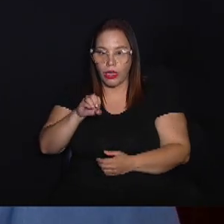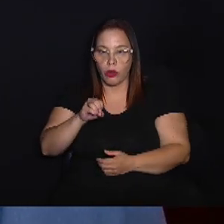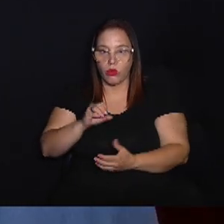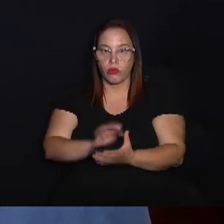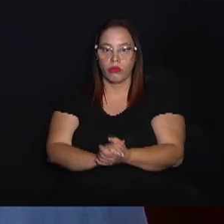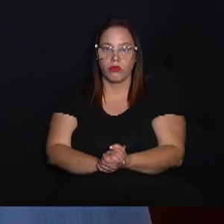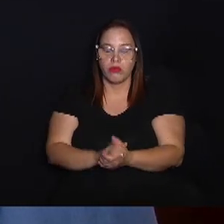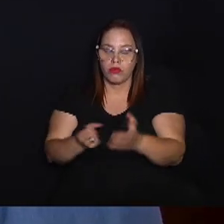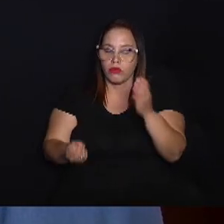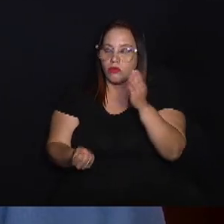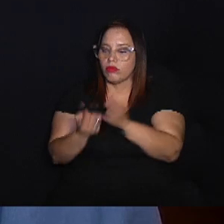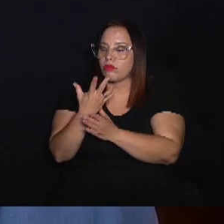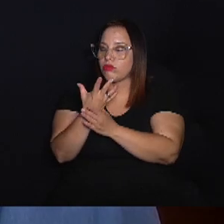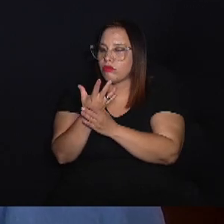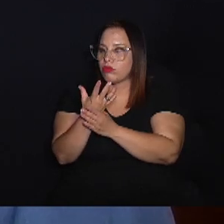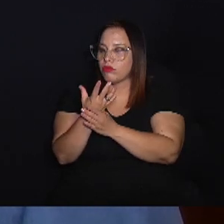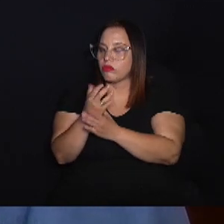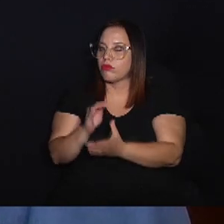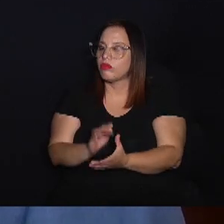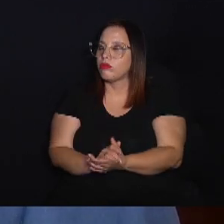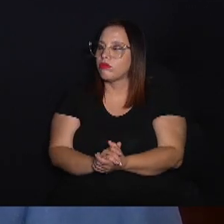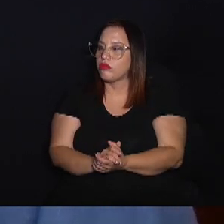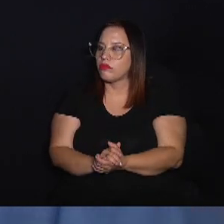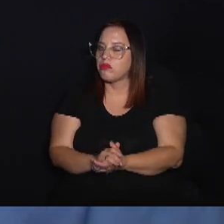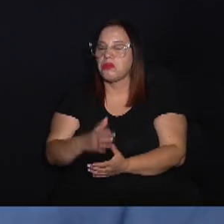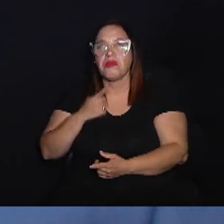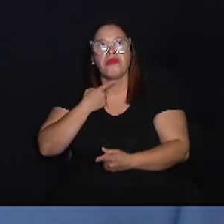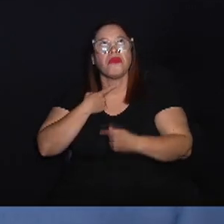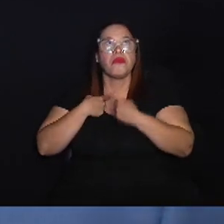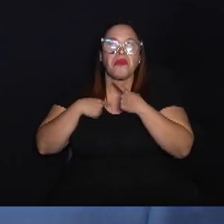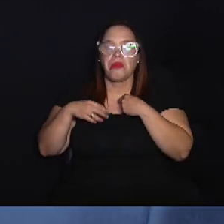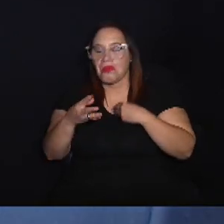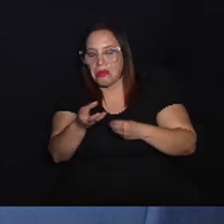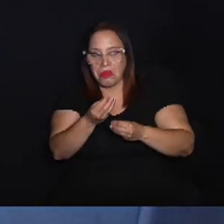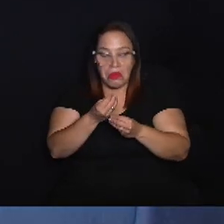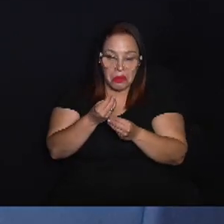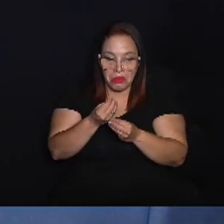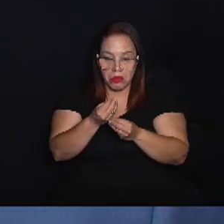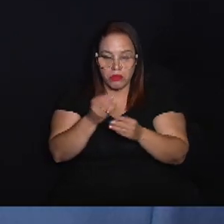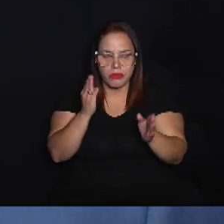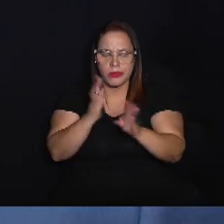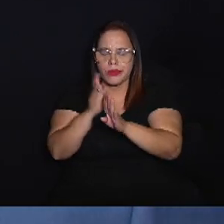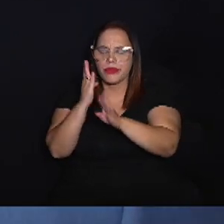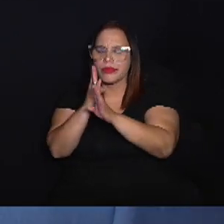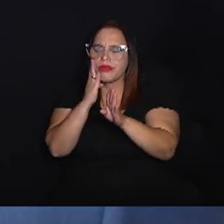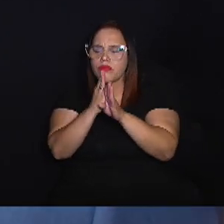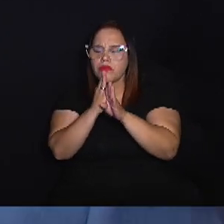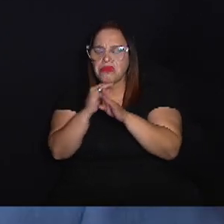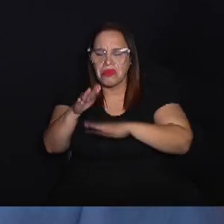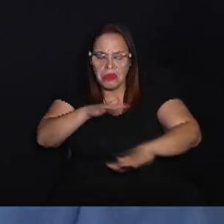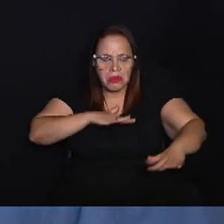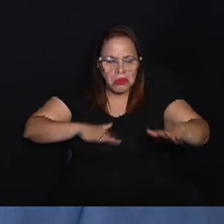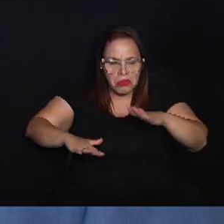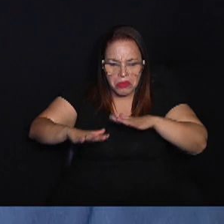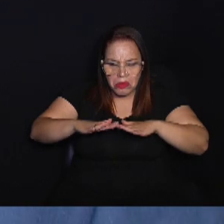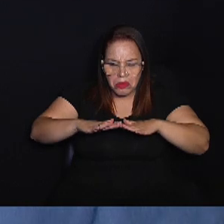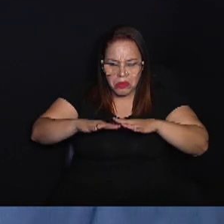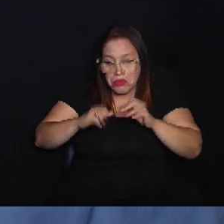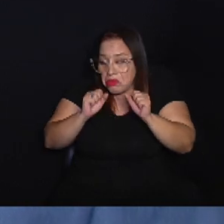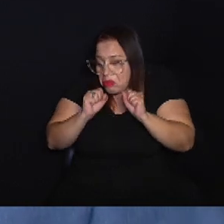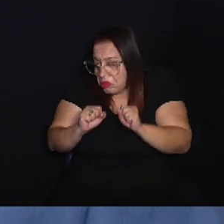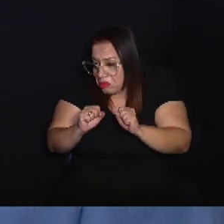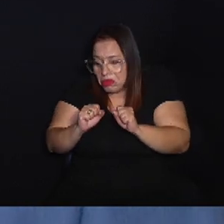Ela surgiu de uma vontade dos artistas da cidade de encontrarem um espaço onde eles